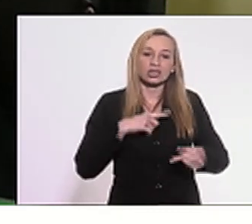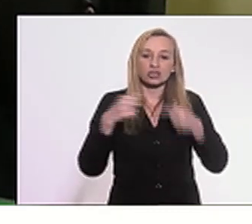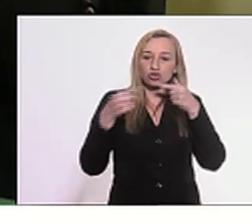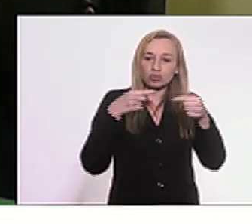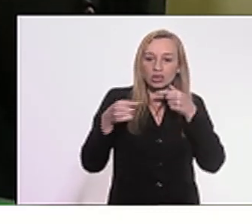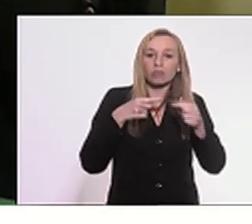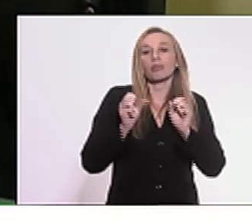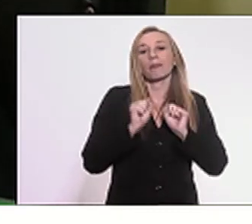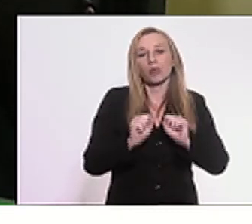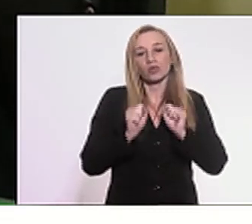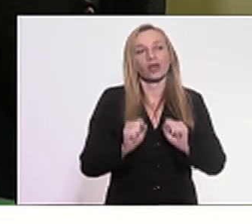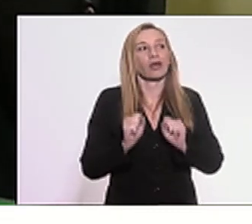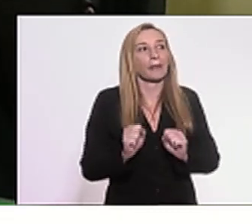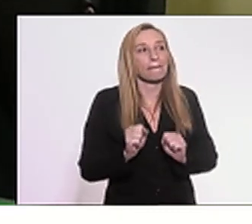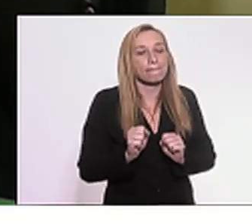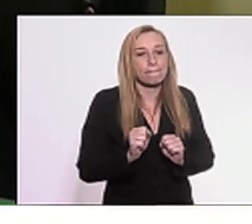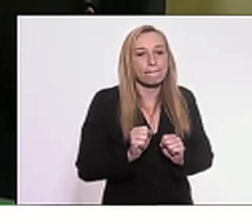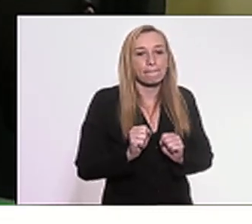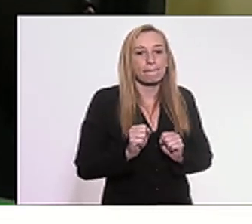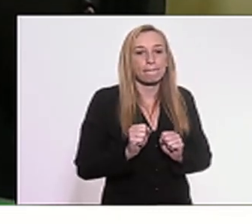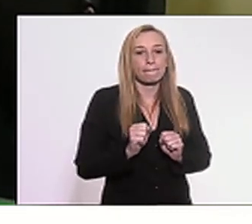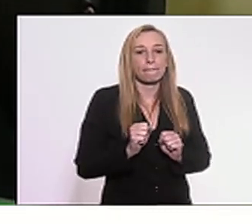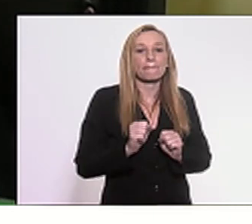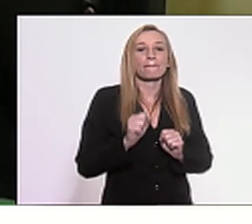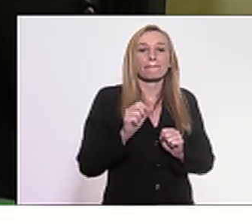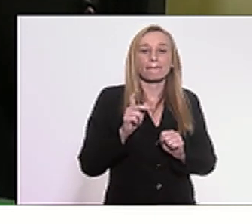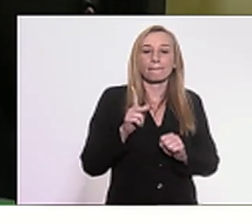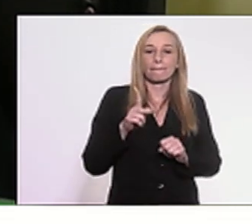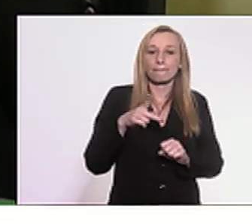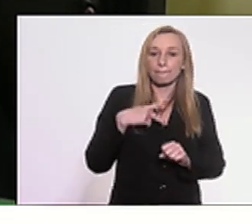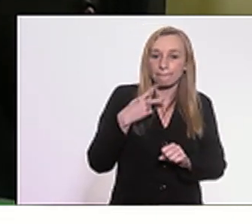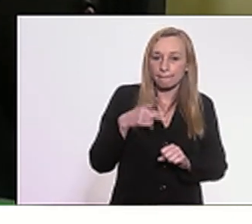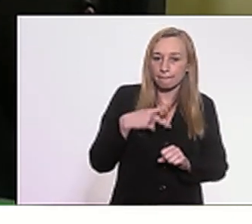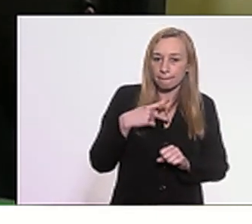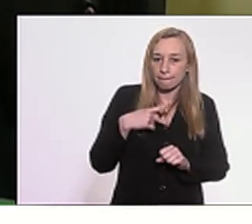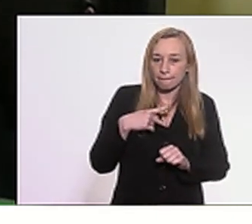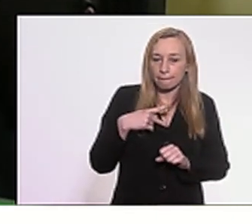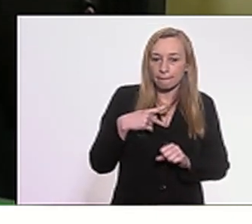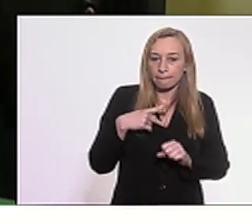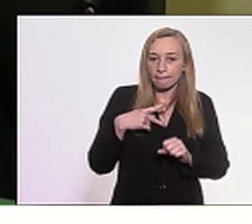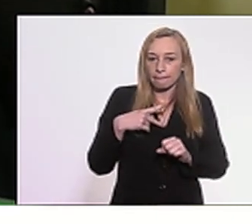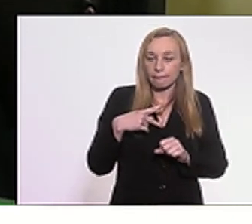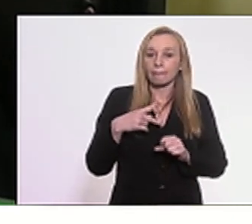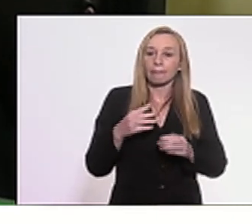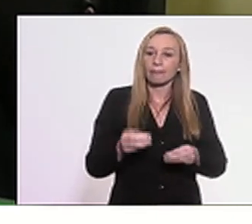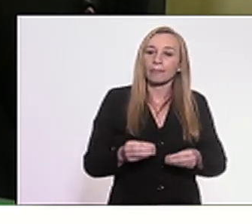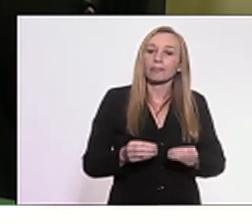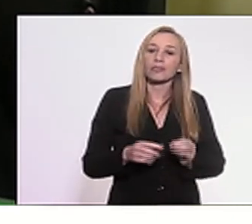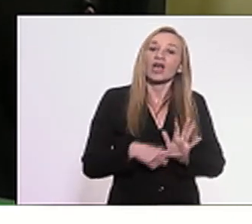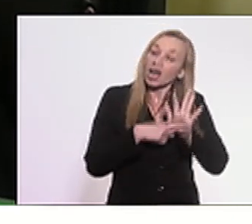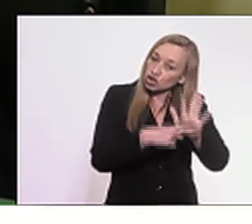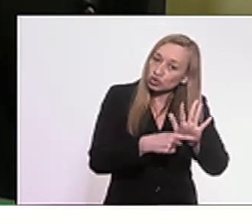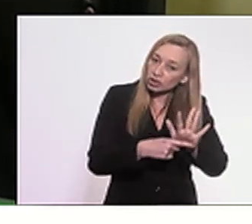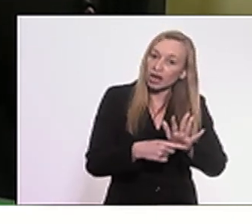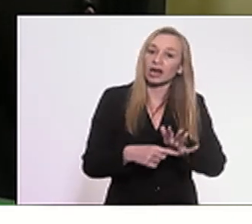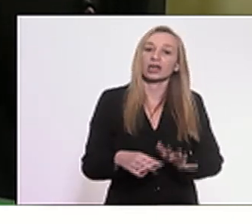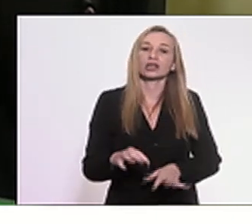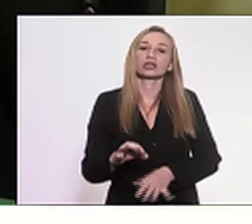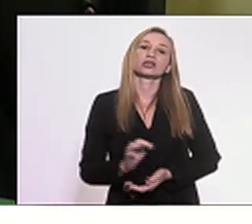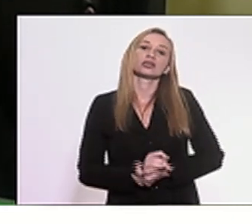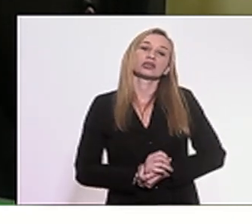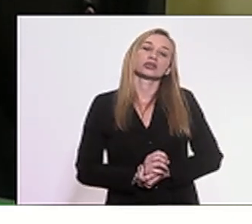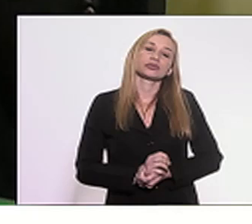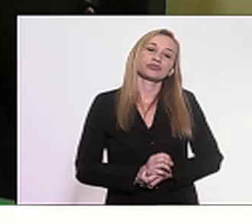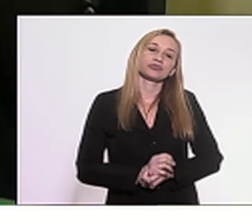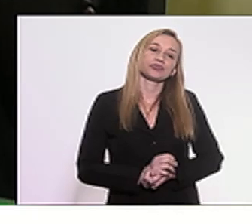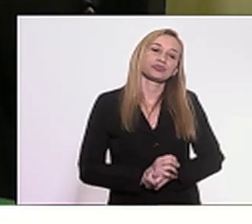gente poder dar, né, aos praças também essas condições, esse respaldo jurídico que os oficiais também têm. Eu acredito